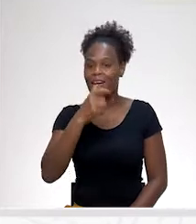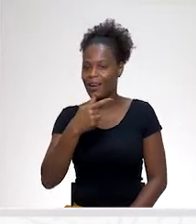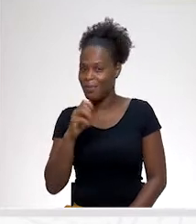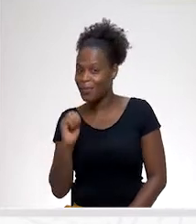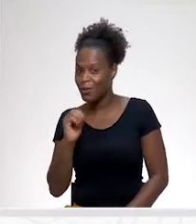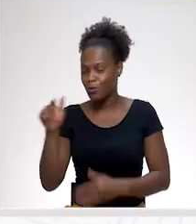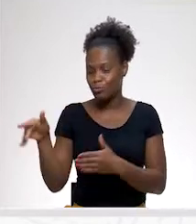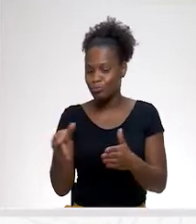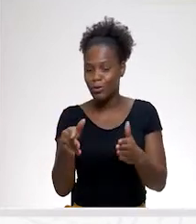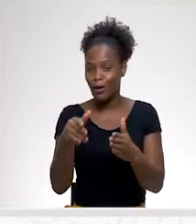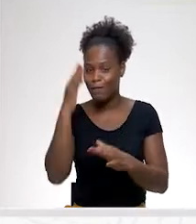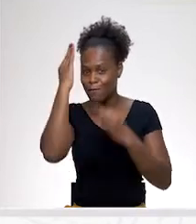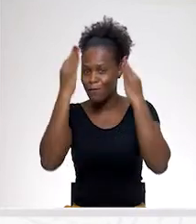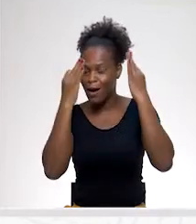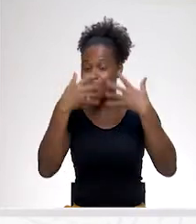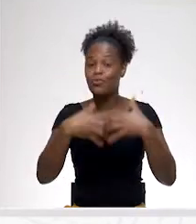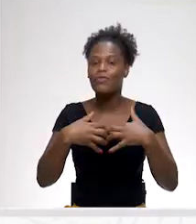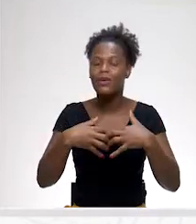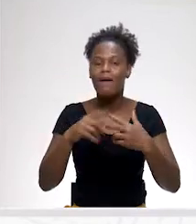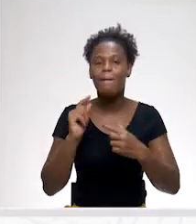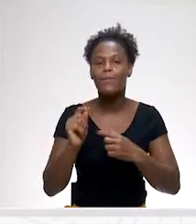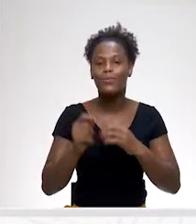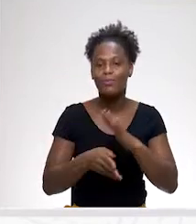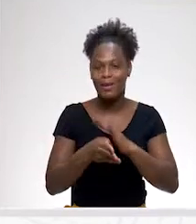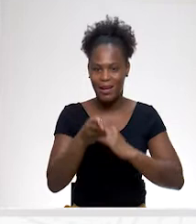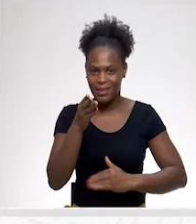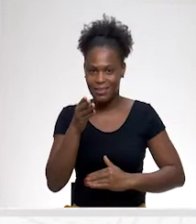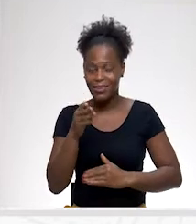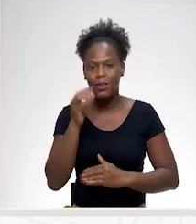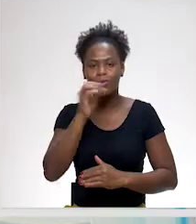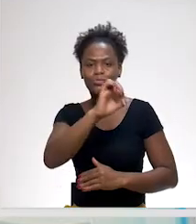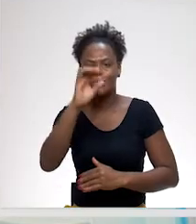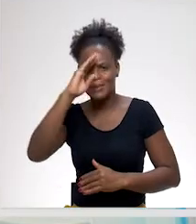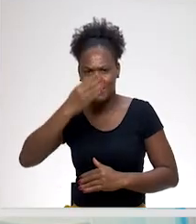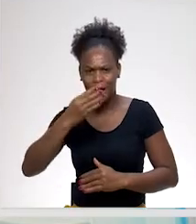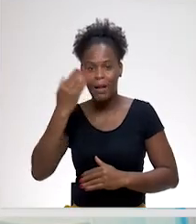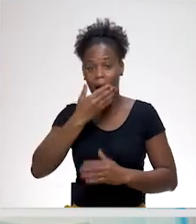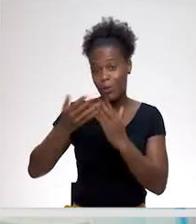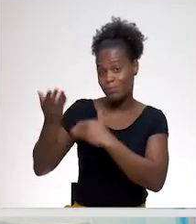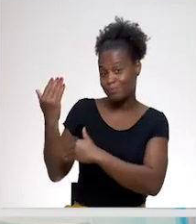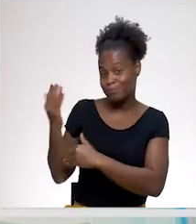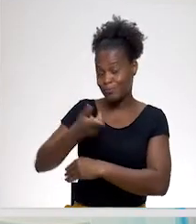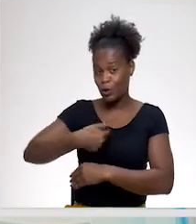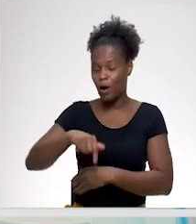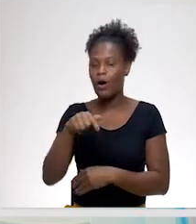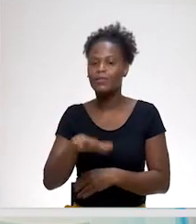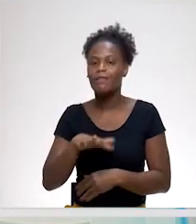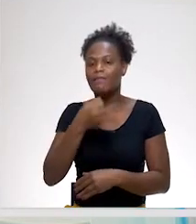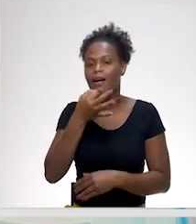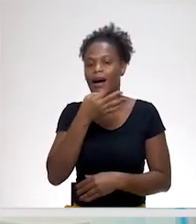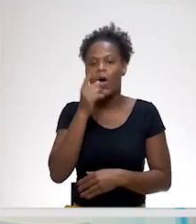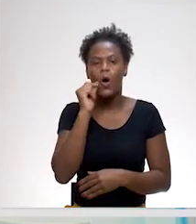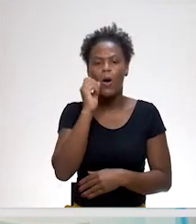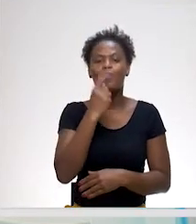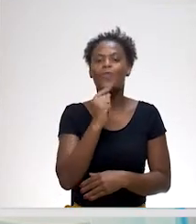percurso filosófico, a dúvida como ponto de partida. Como sabem, na aula anterior nós tivemos a falar